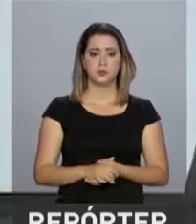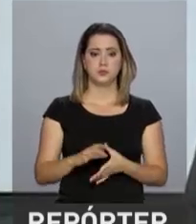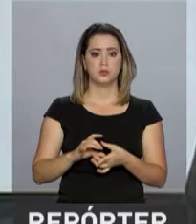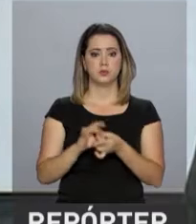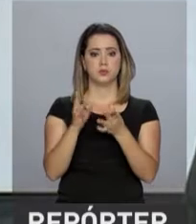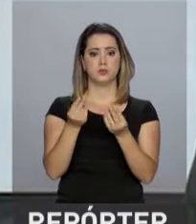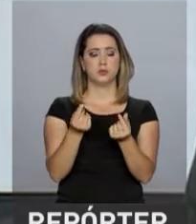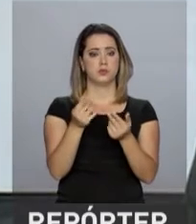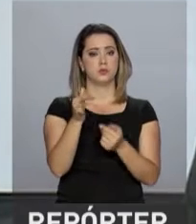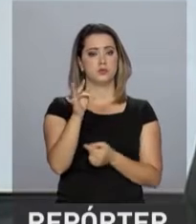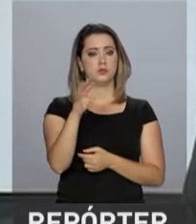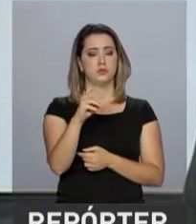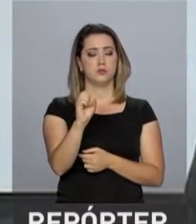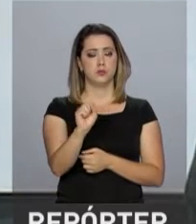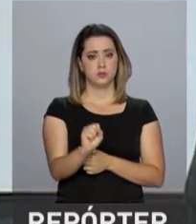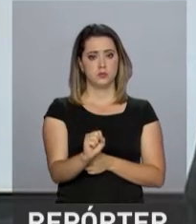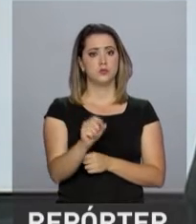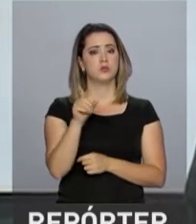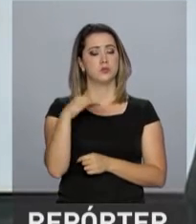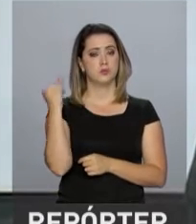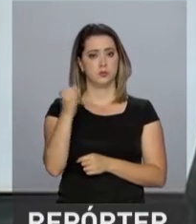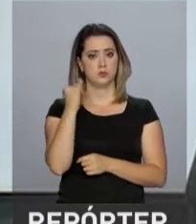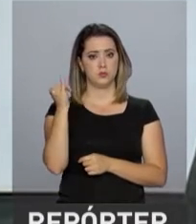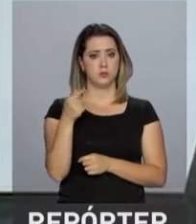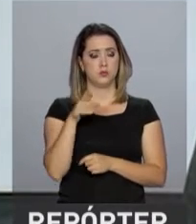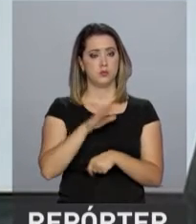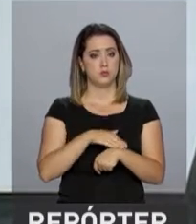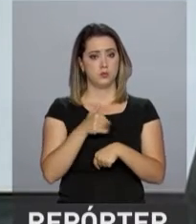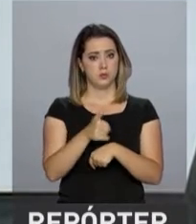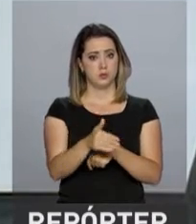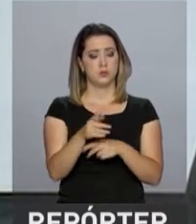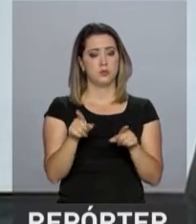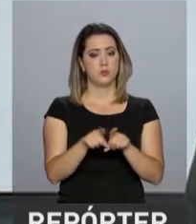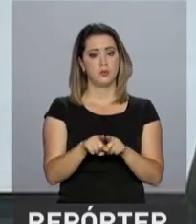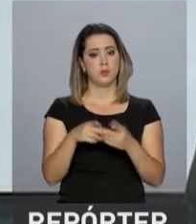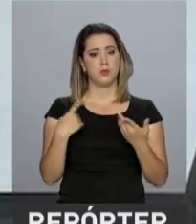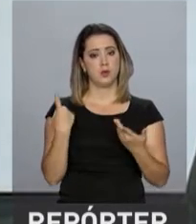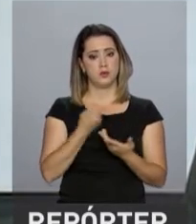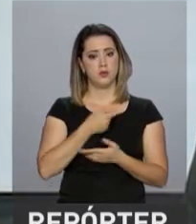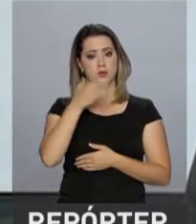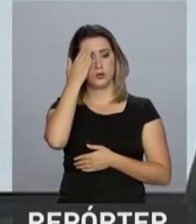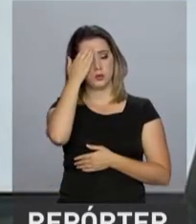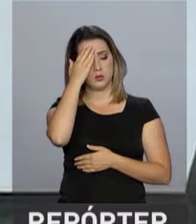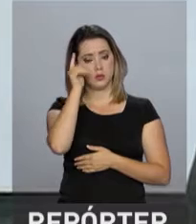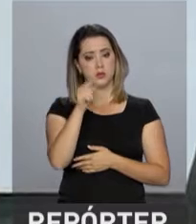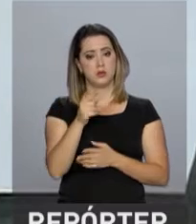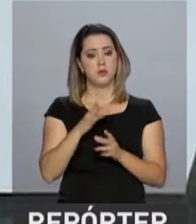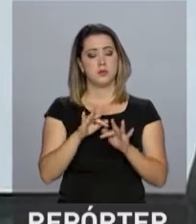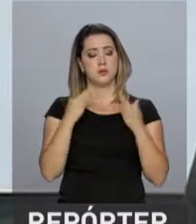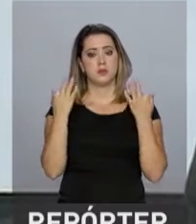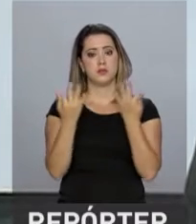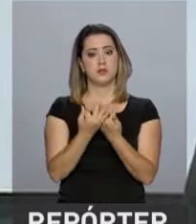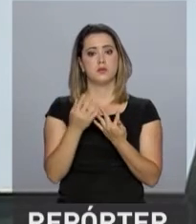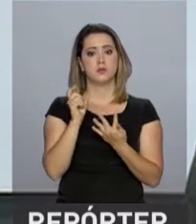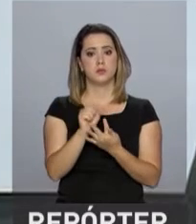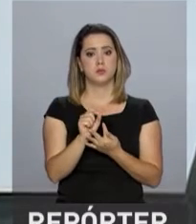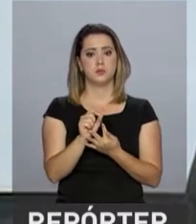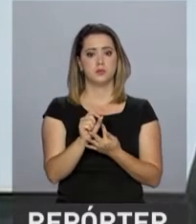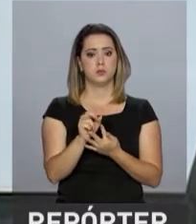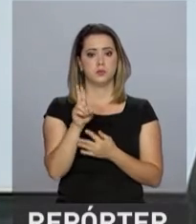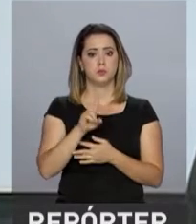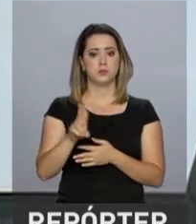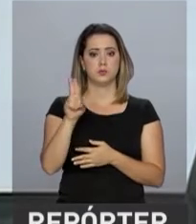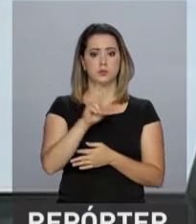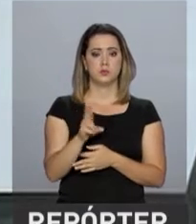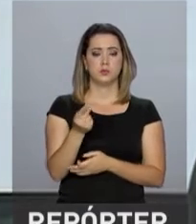liberação do FGTS é lógico que tem importância nesse período, que apesar da gente saber que parte das famílias, né,